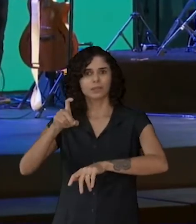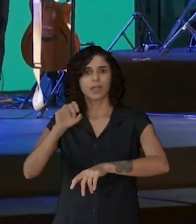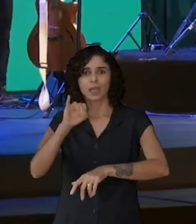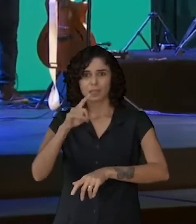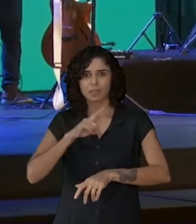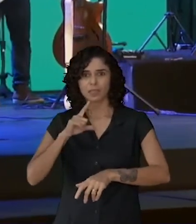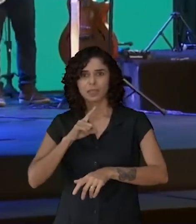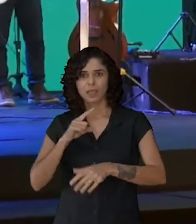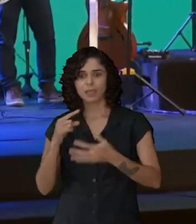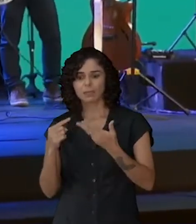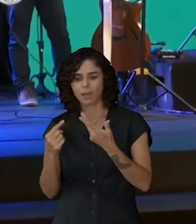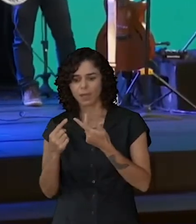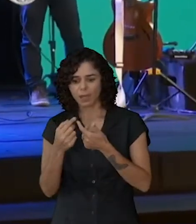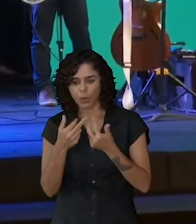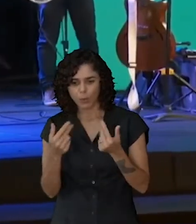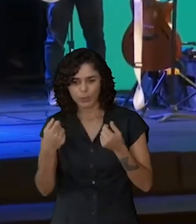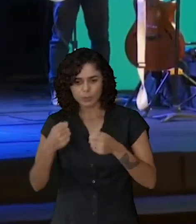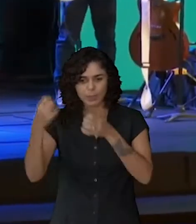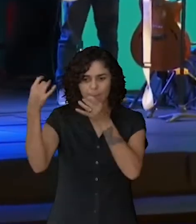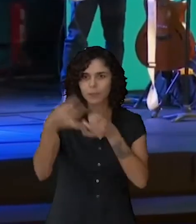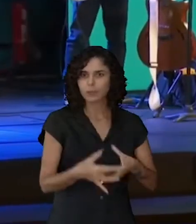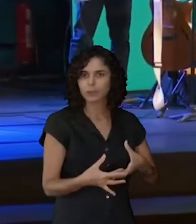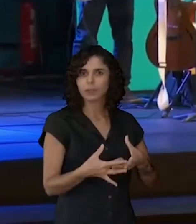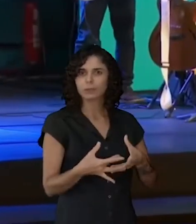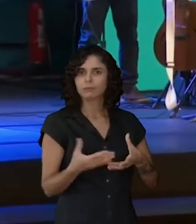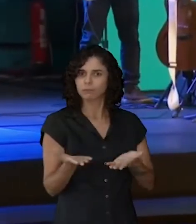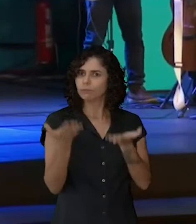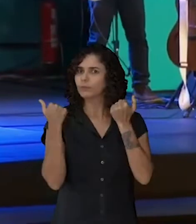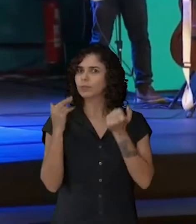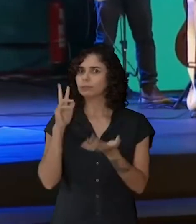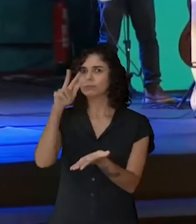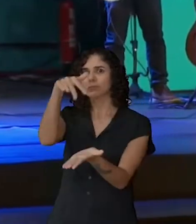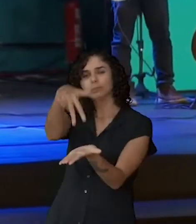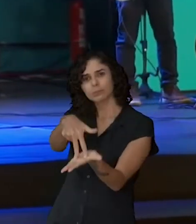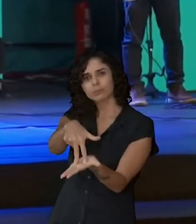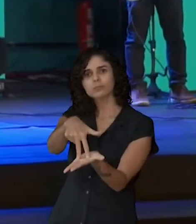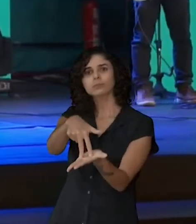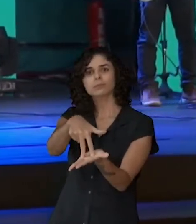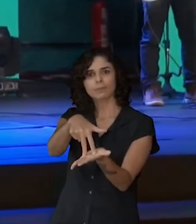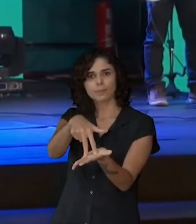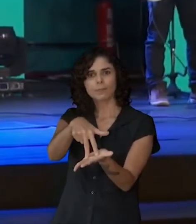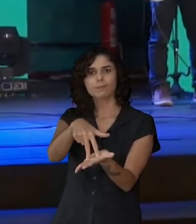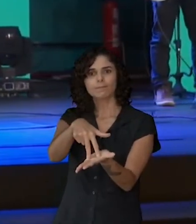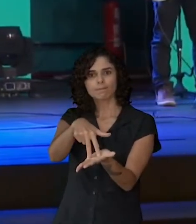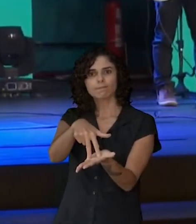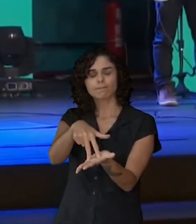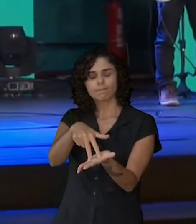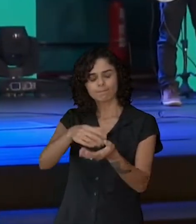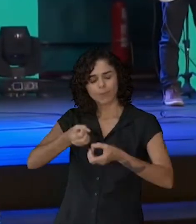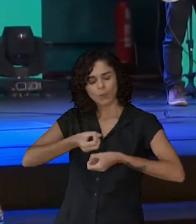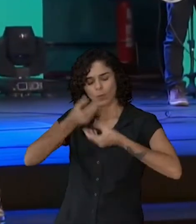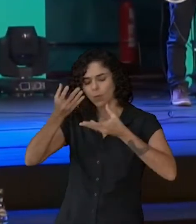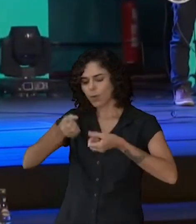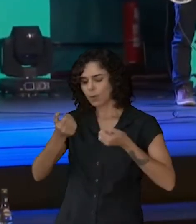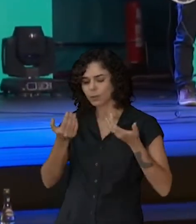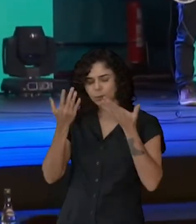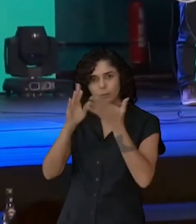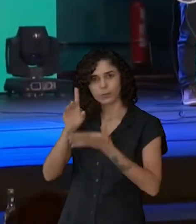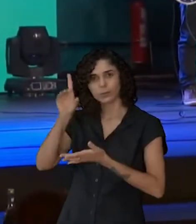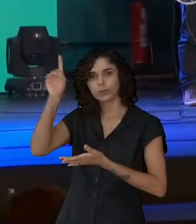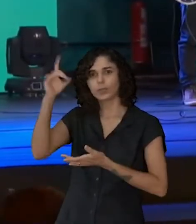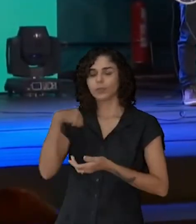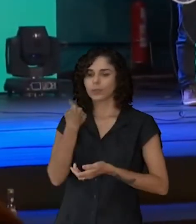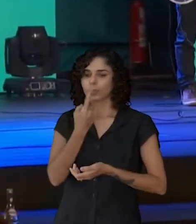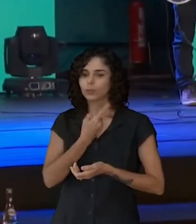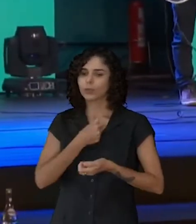vida que precisam ficar para trás, vem logo. Já vem para cá e vai colocando diante de Deus. E nós vamos ir